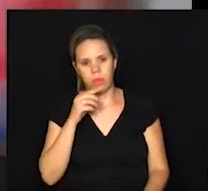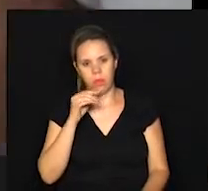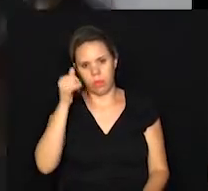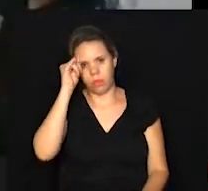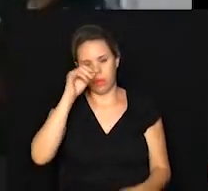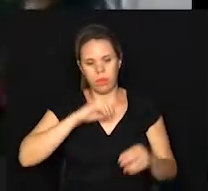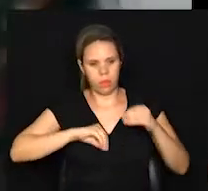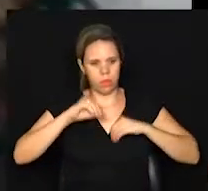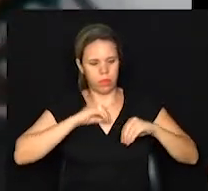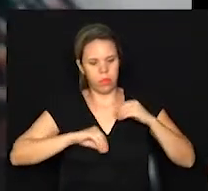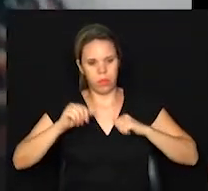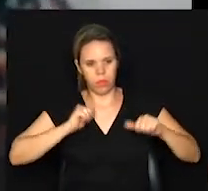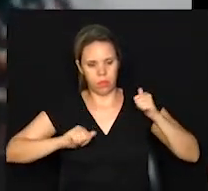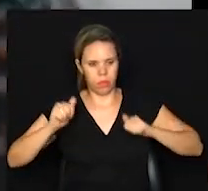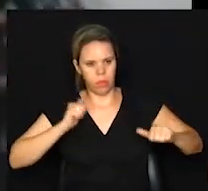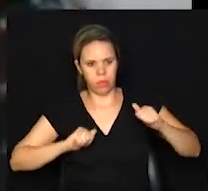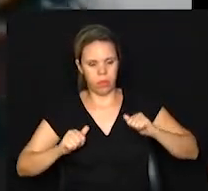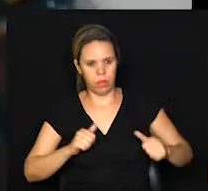é um ansiolítico,